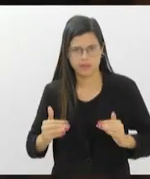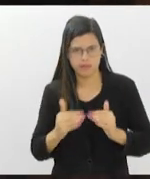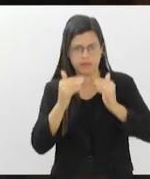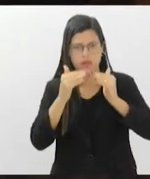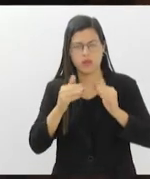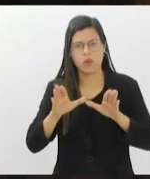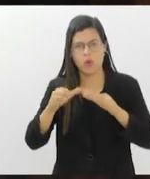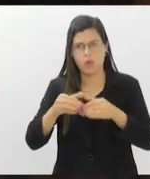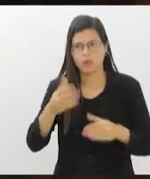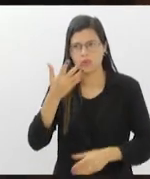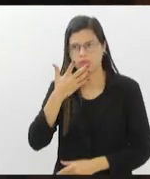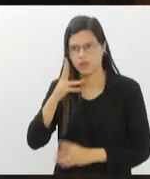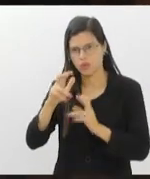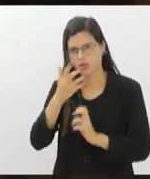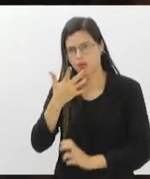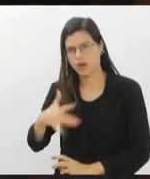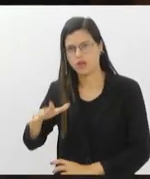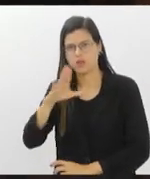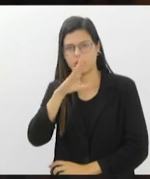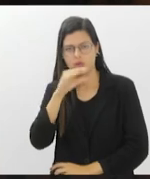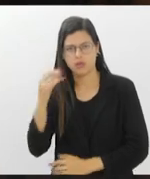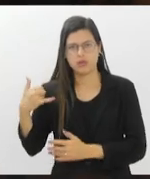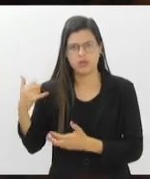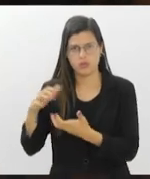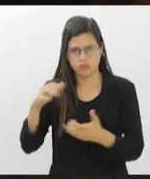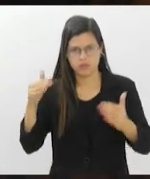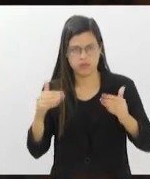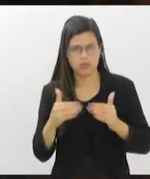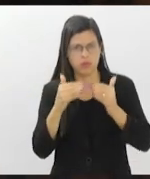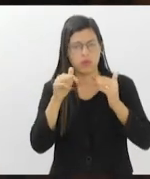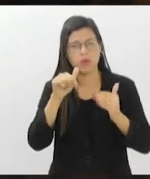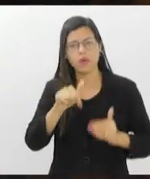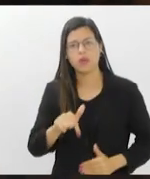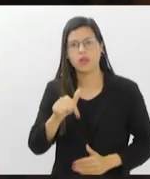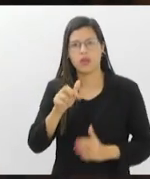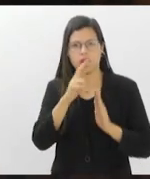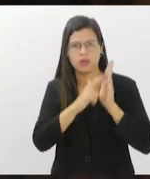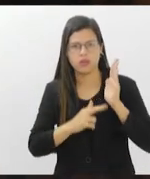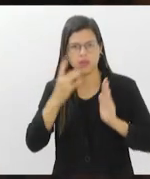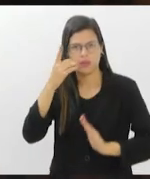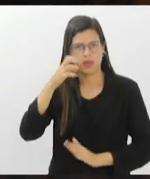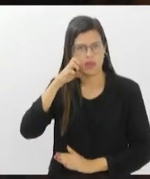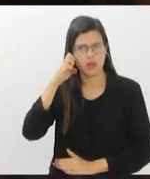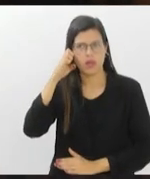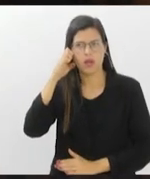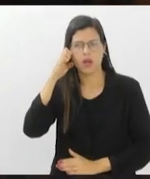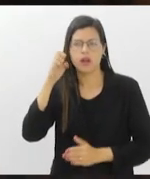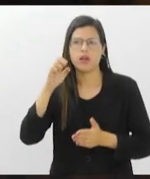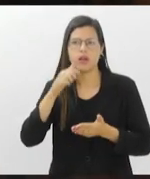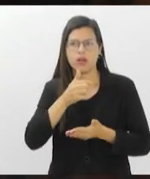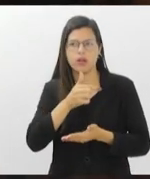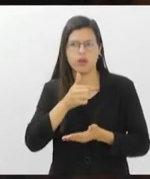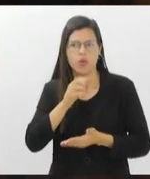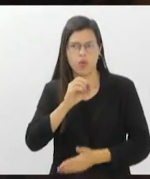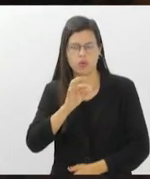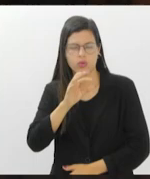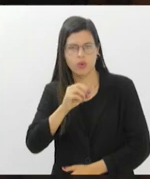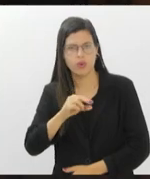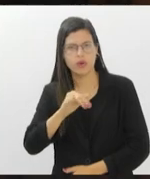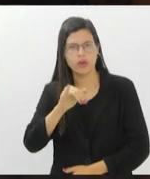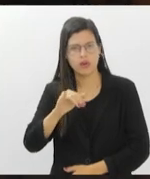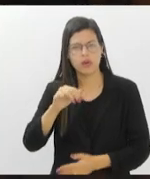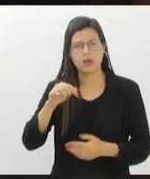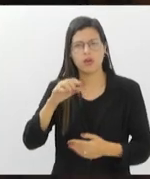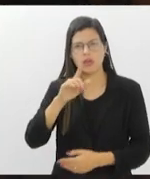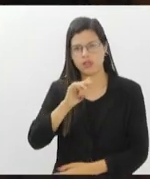criança, adolescente e idoso, favorável. Relatores, deputada Élica Takimoto, Antônio de Paula Pai e Gisele